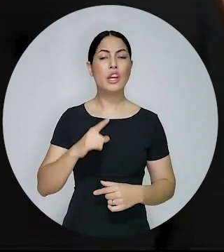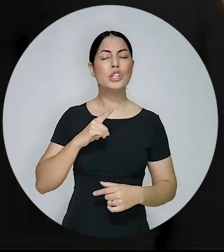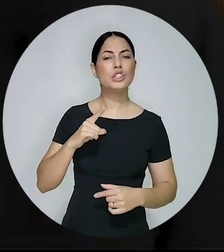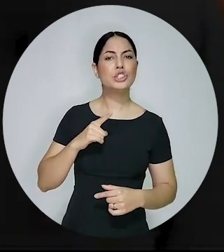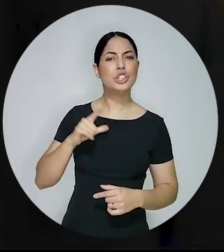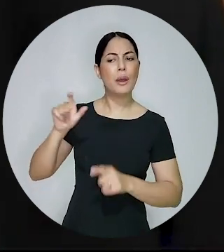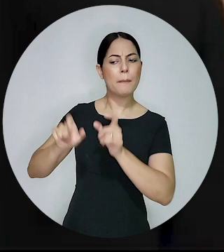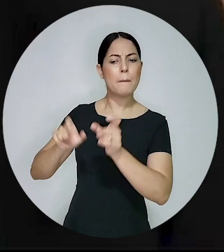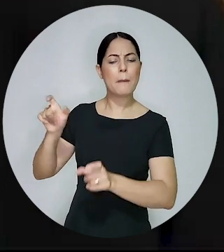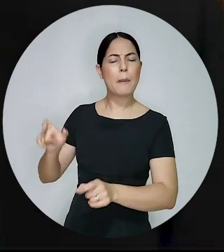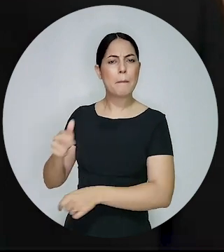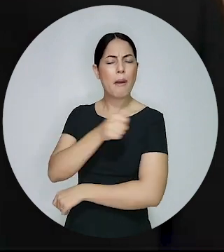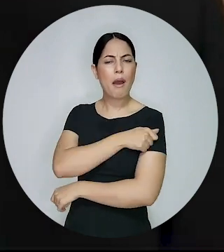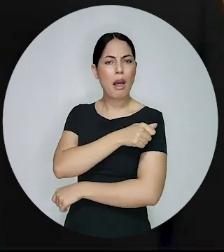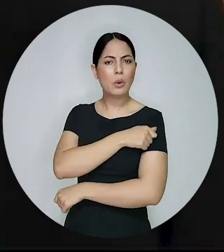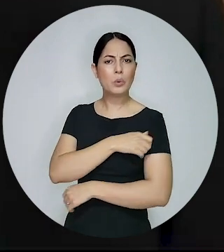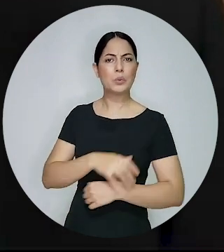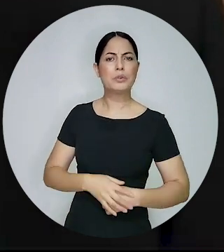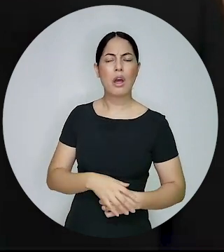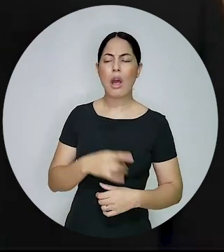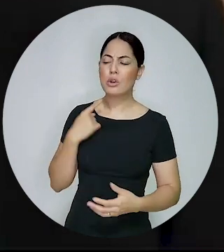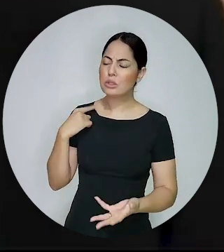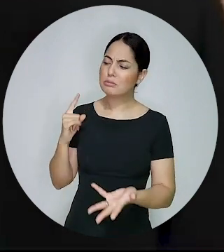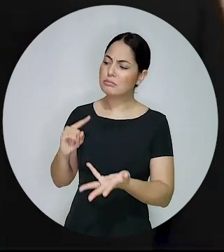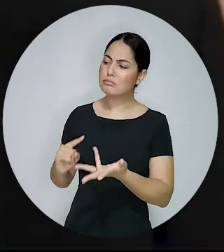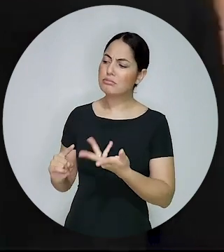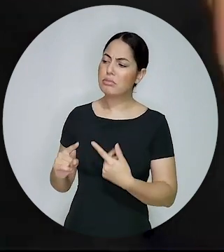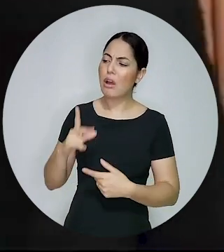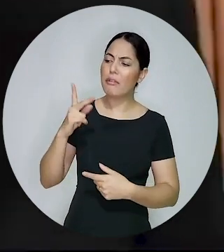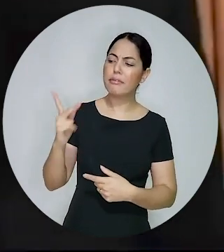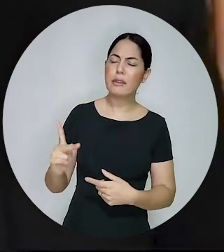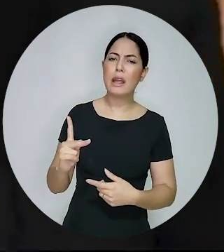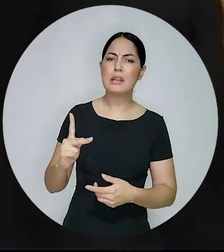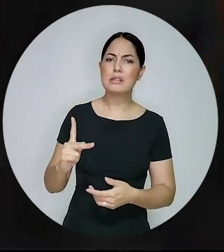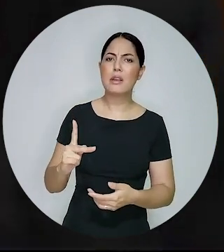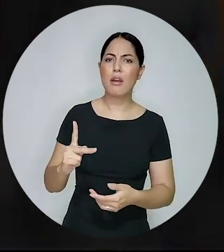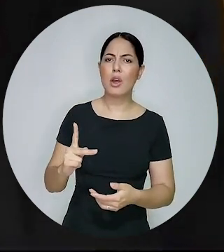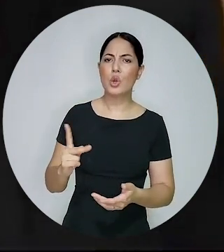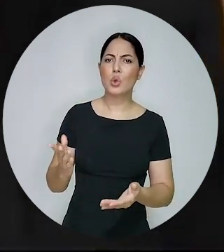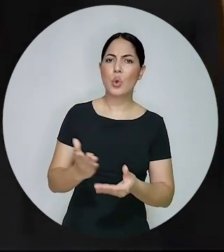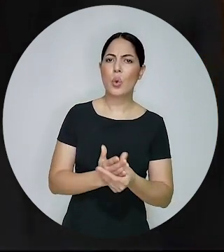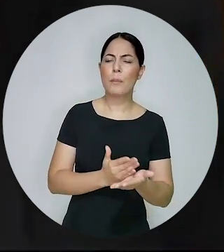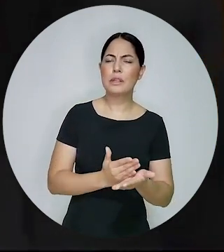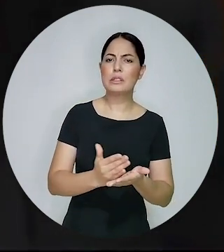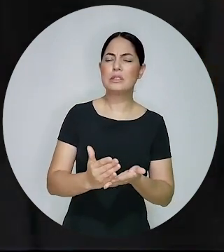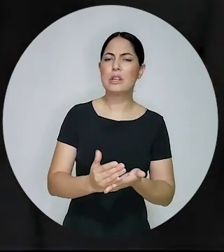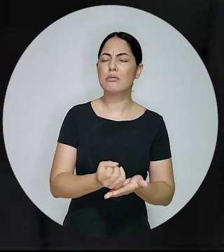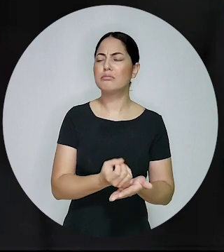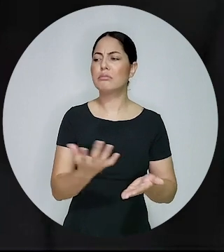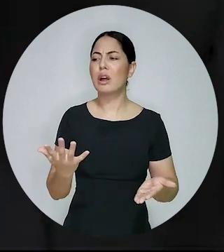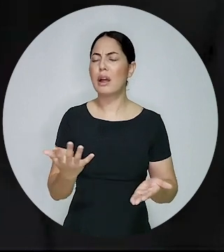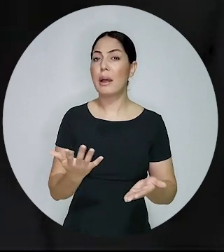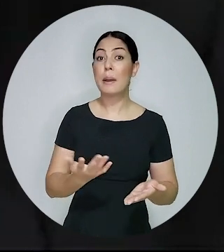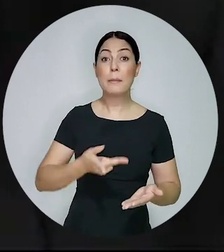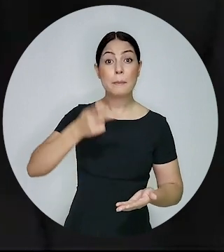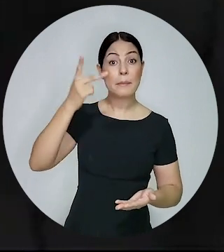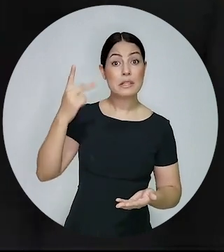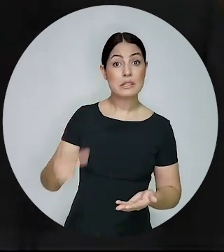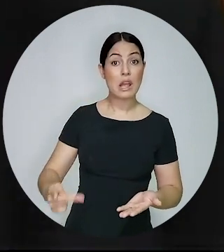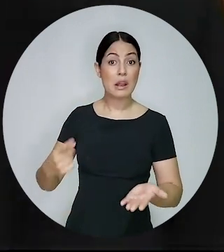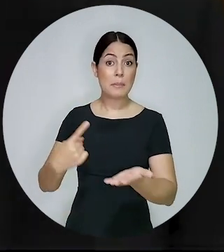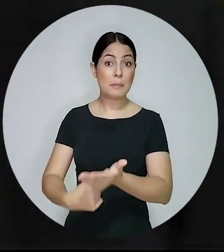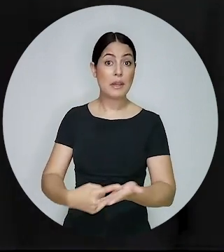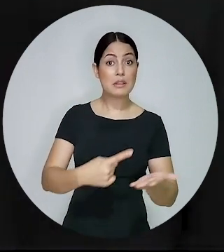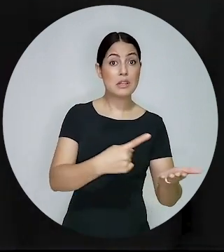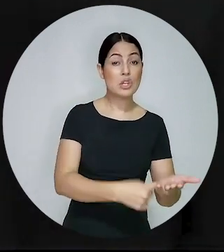gente ia dar a nota dos alunos que trabalhavam no escritório modelo, a gente contava quantas petições iniciais eles tinham elaborado e valiam pontos.